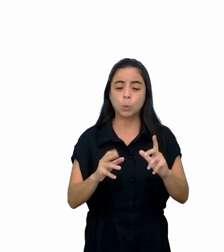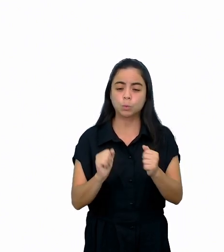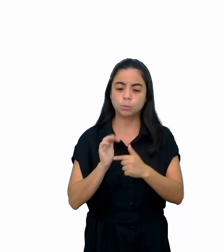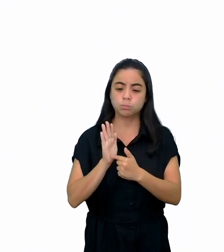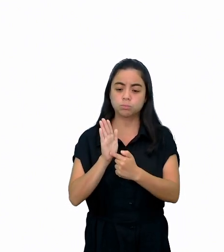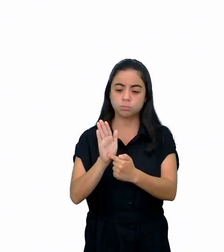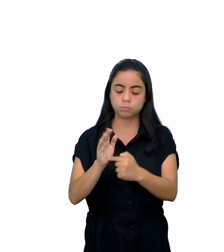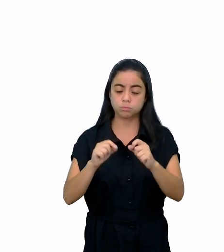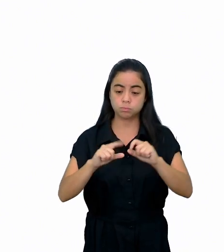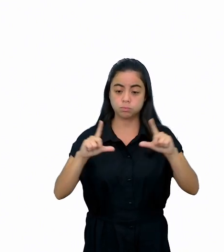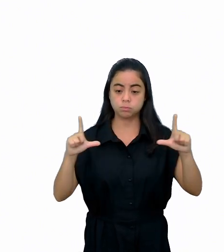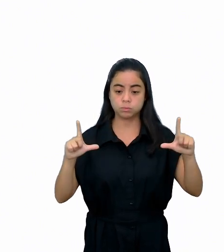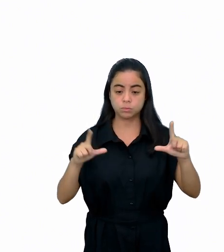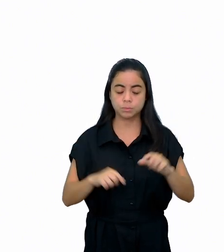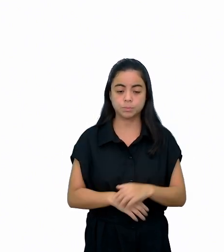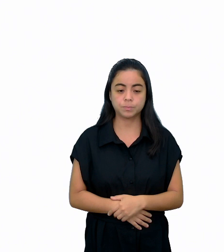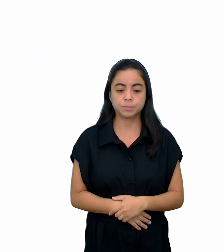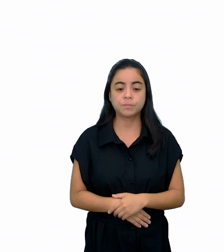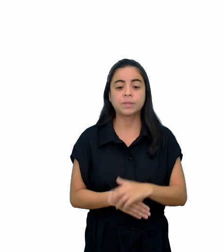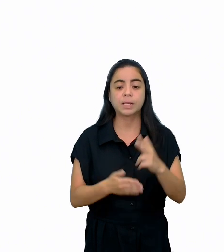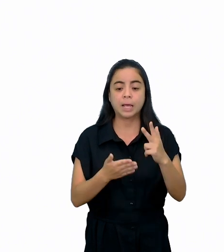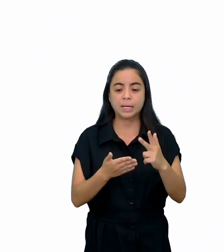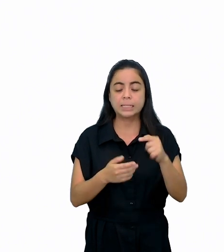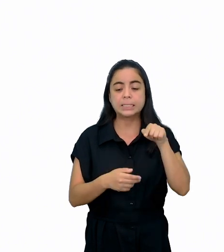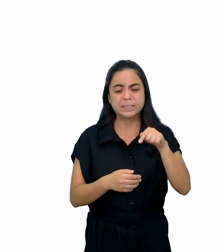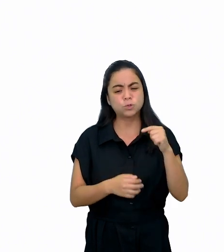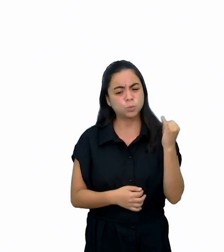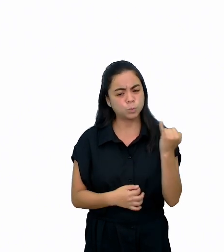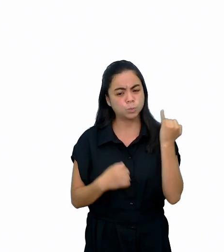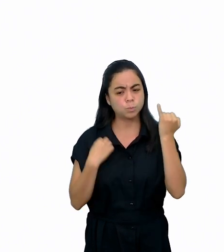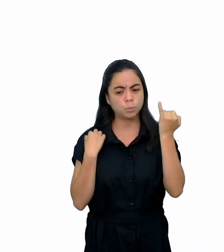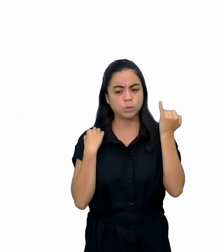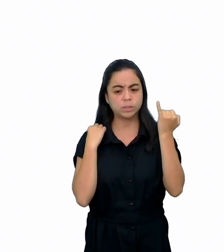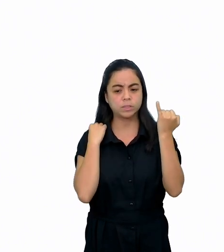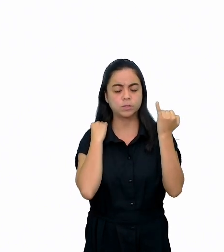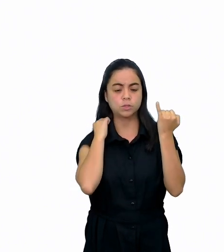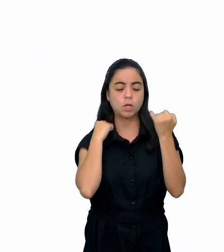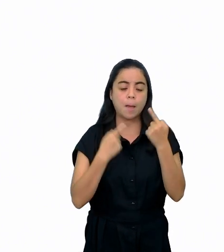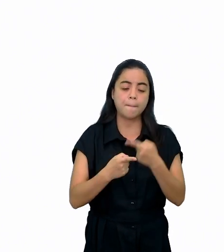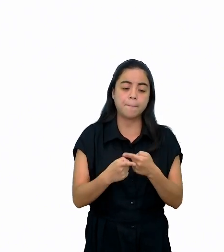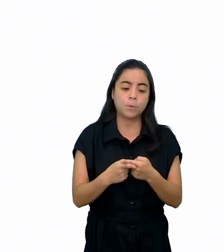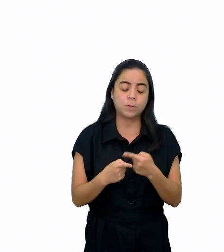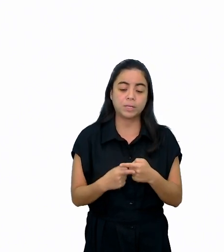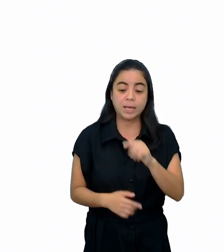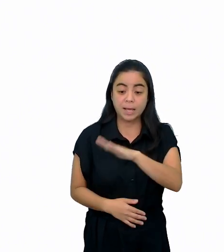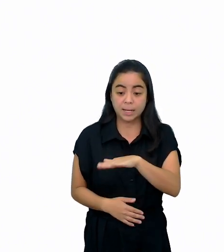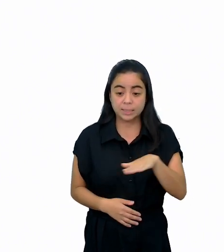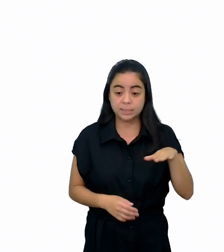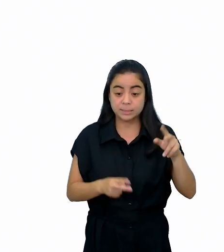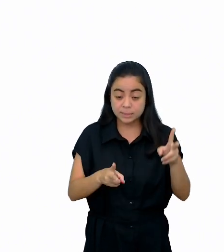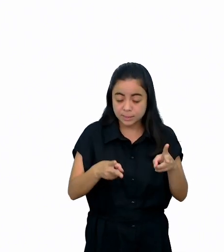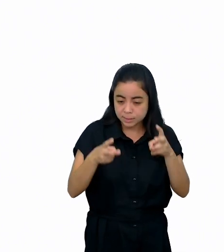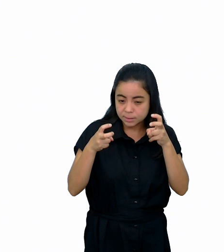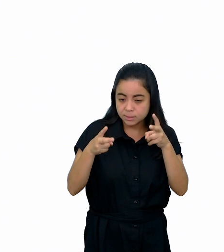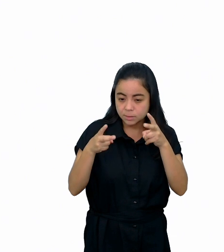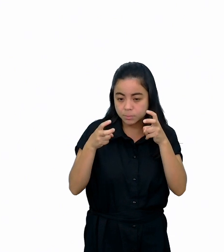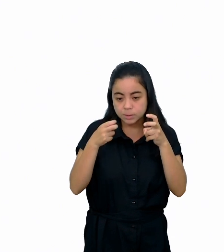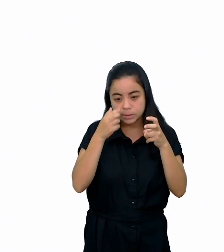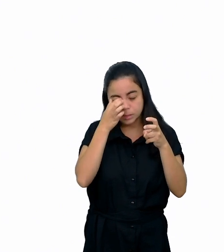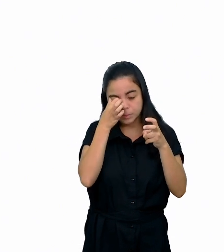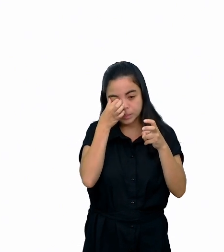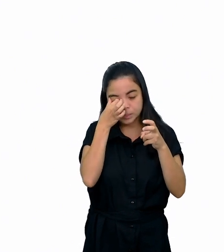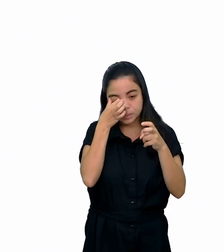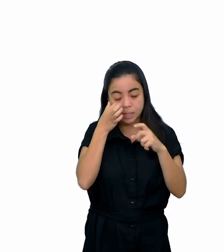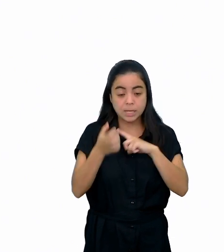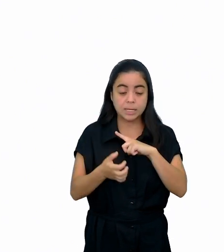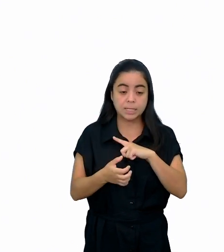sendo explorado. Esse movimento é muito importante, pois além das crianças perceberem, né, que há